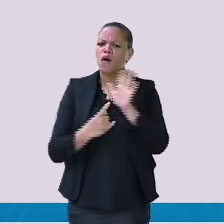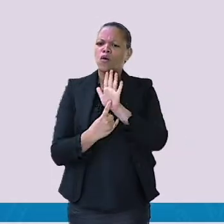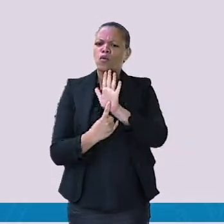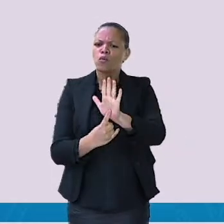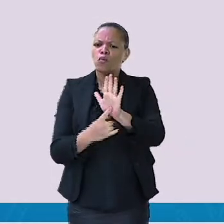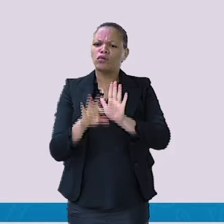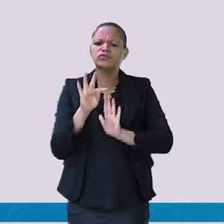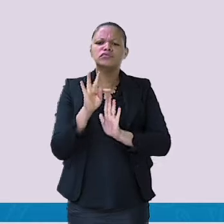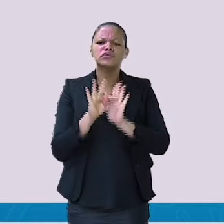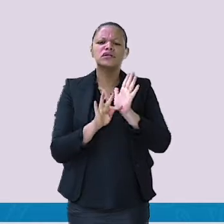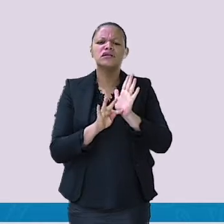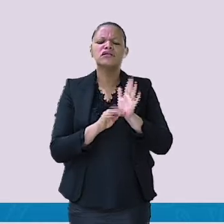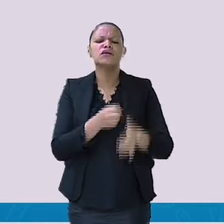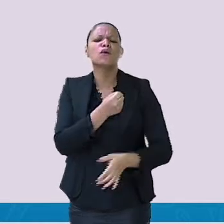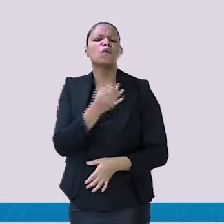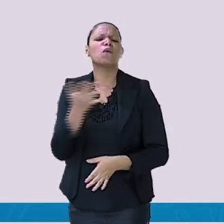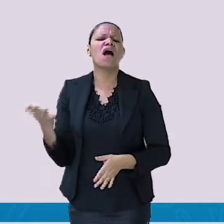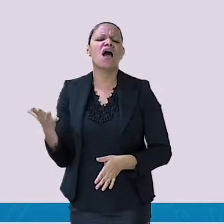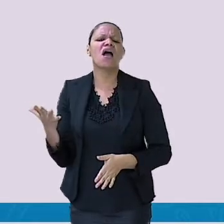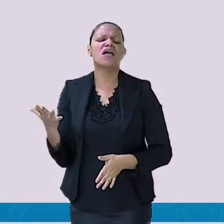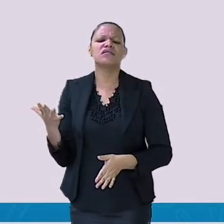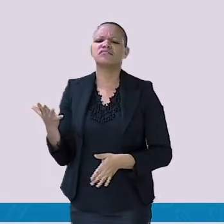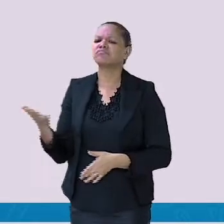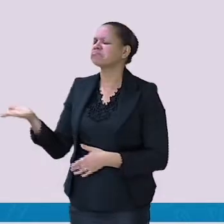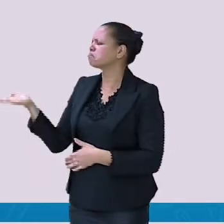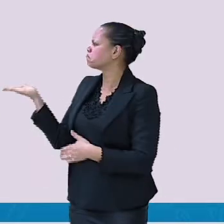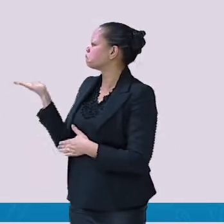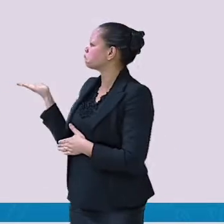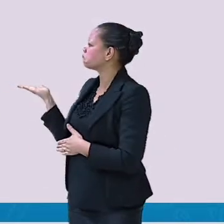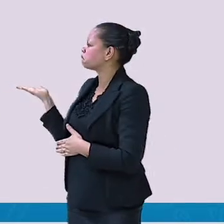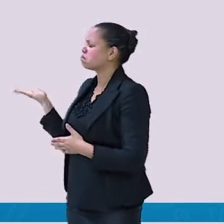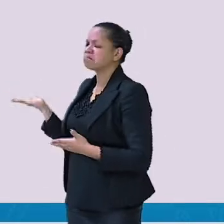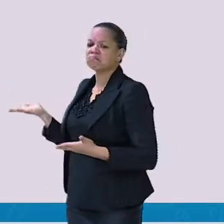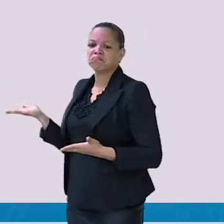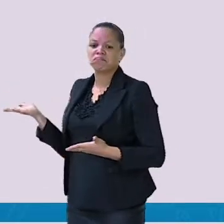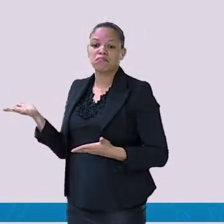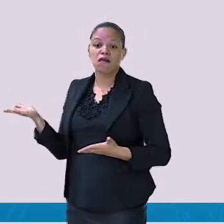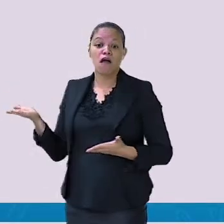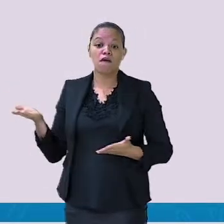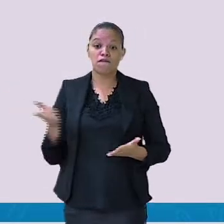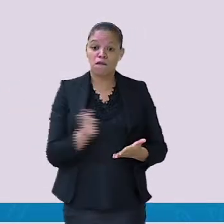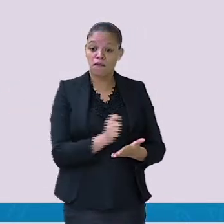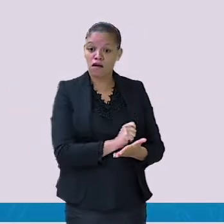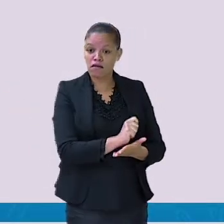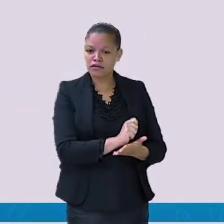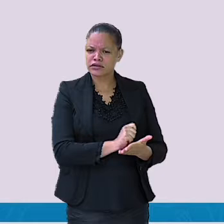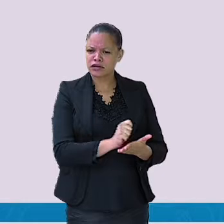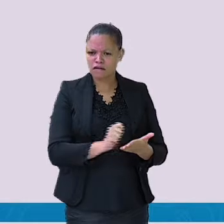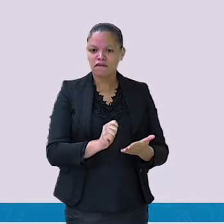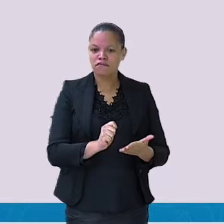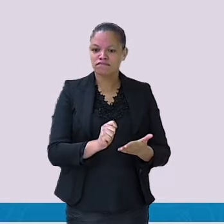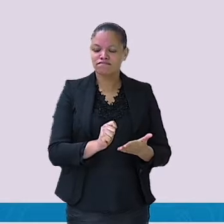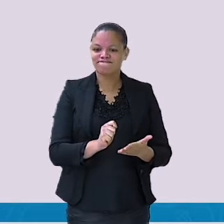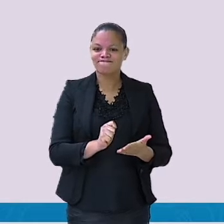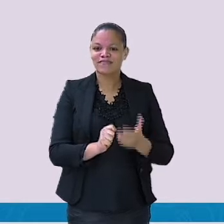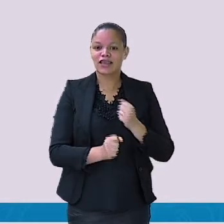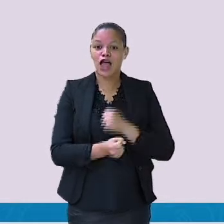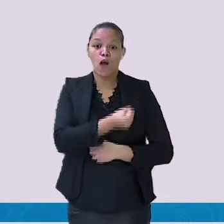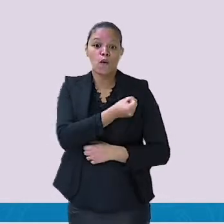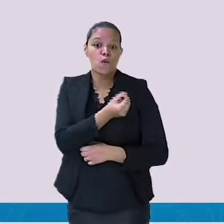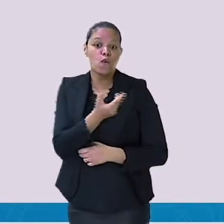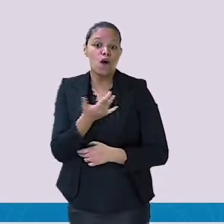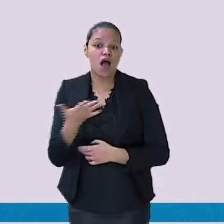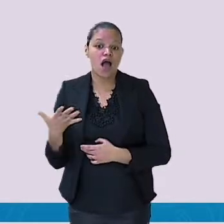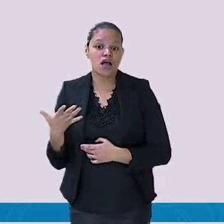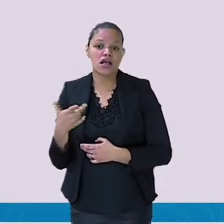ele come. Temos aqui também outra informação, que é a quantidade que ele bebe, 200